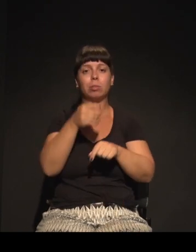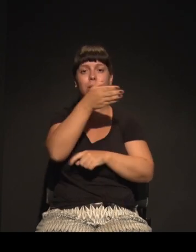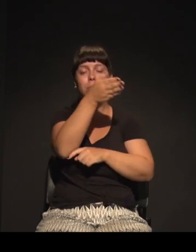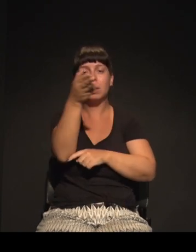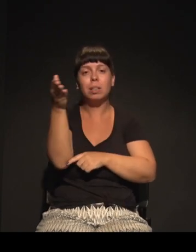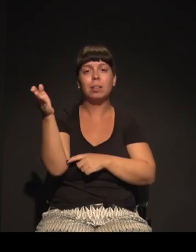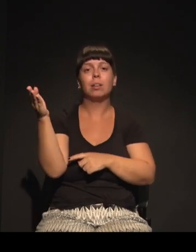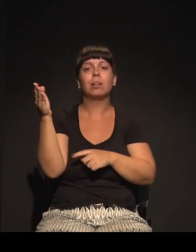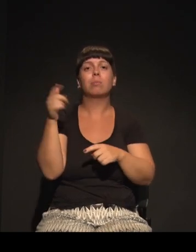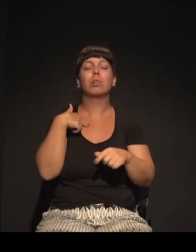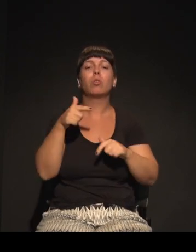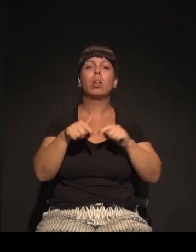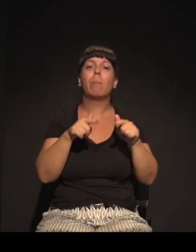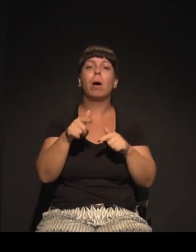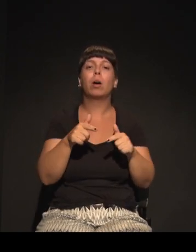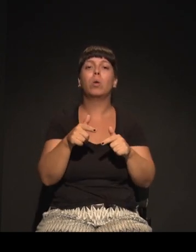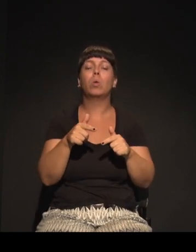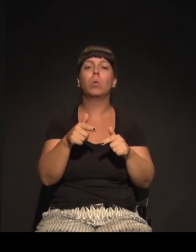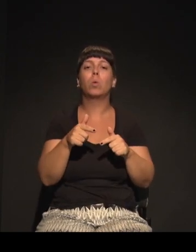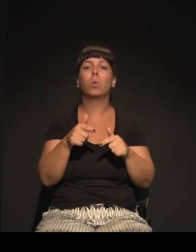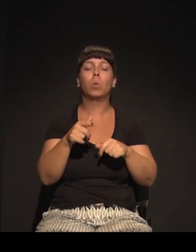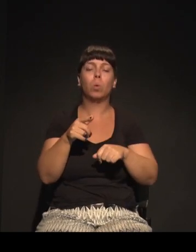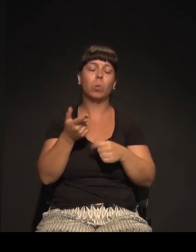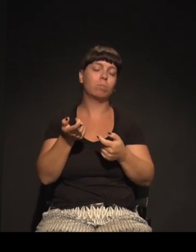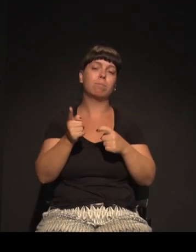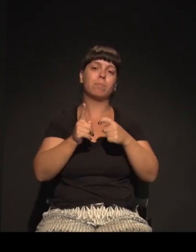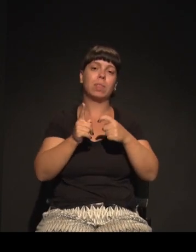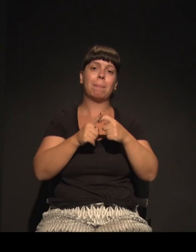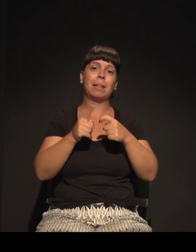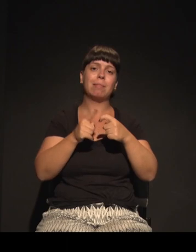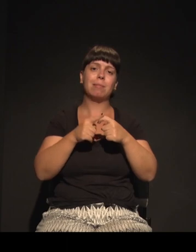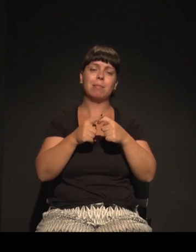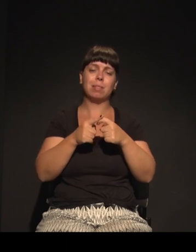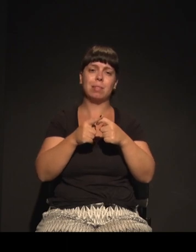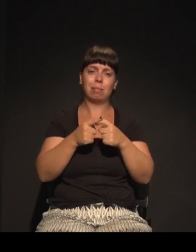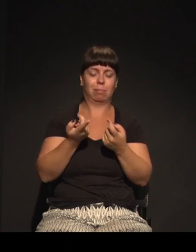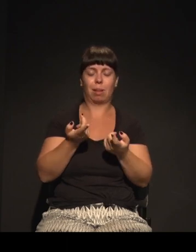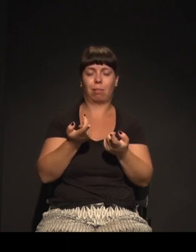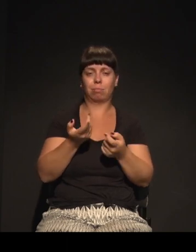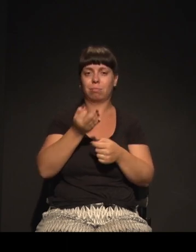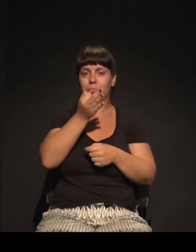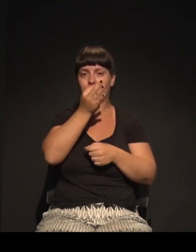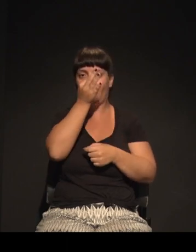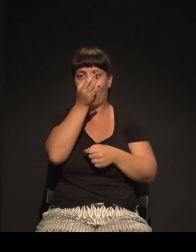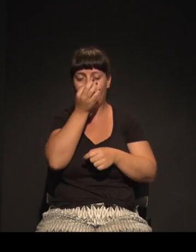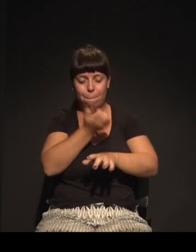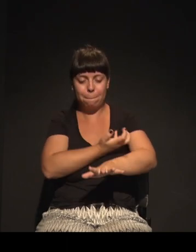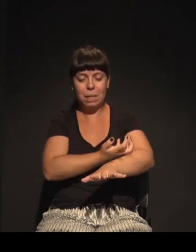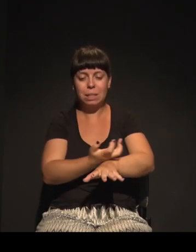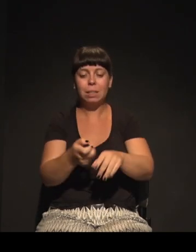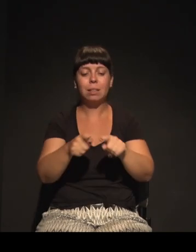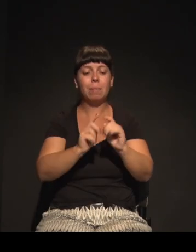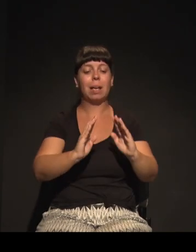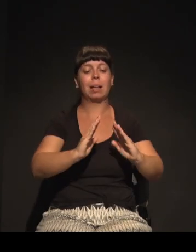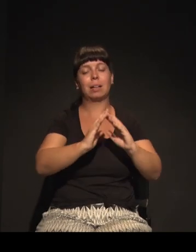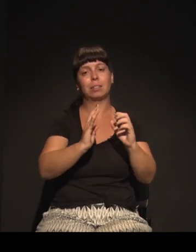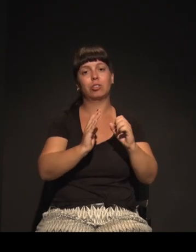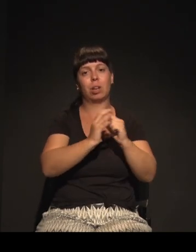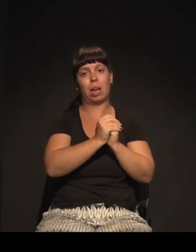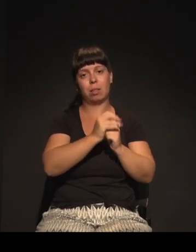disse ervas medicinais né e também fica muito na casa de reza aprendendo os saberes